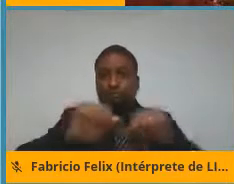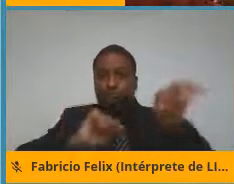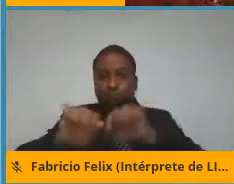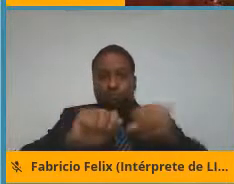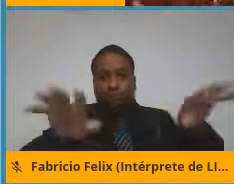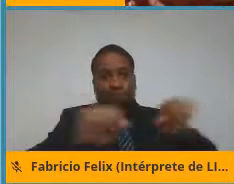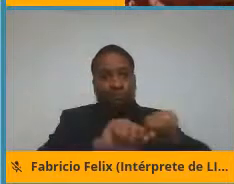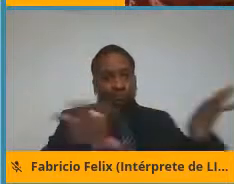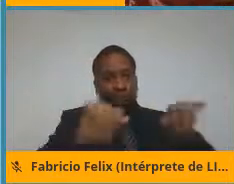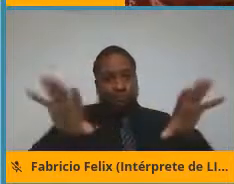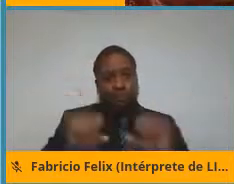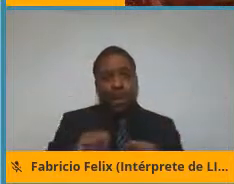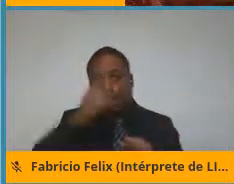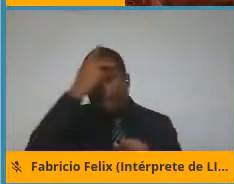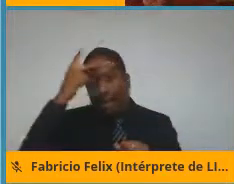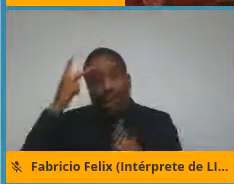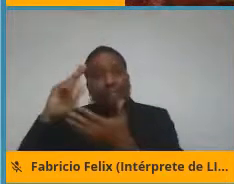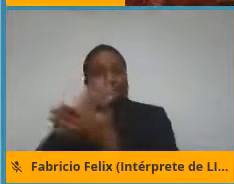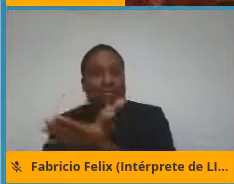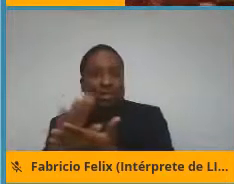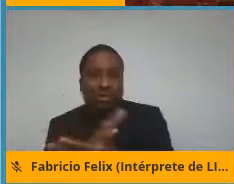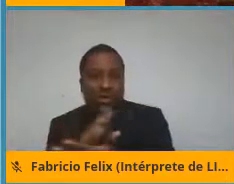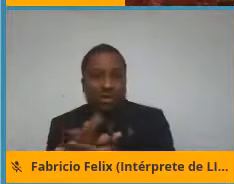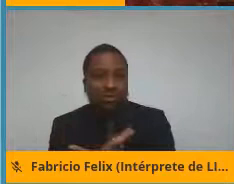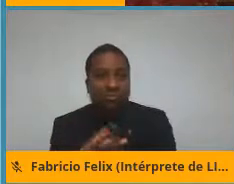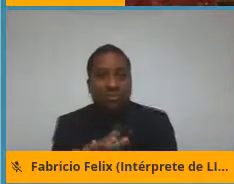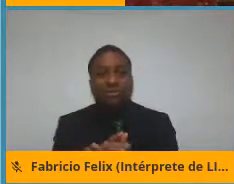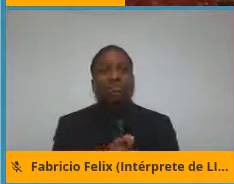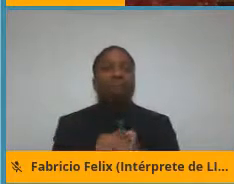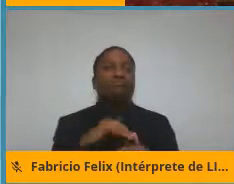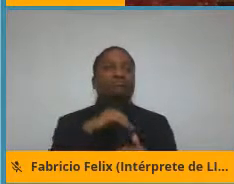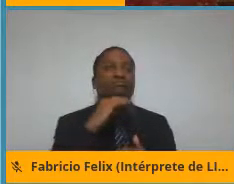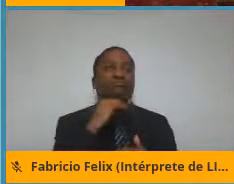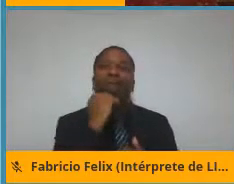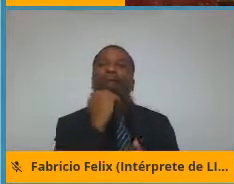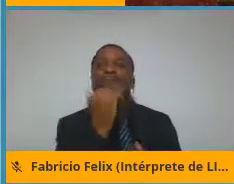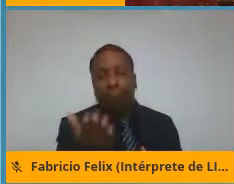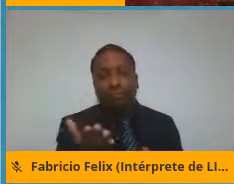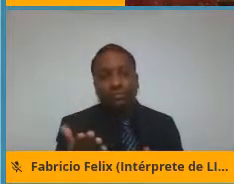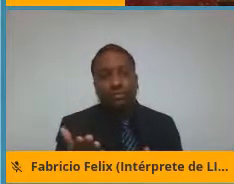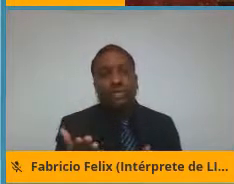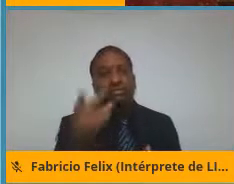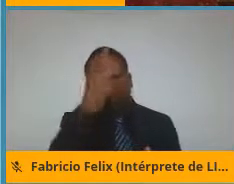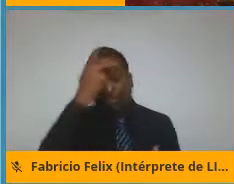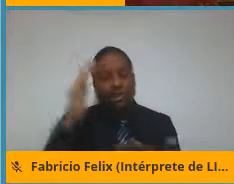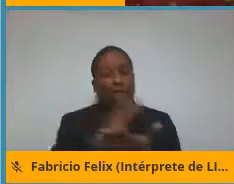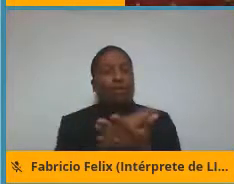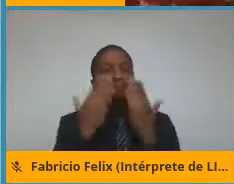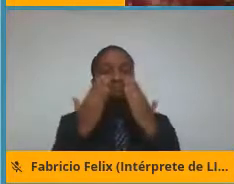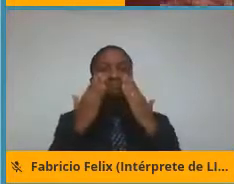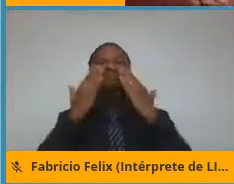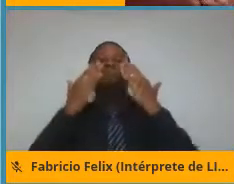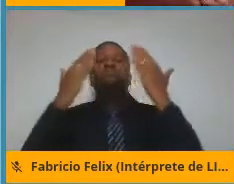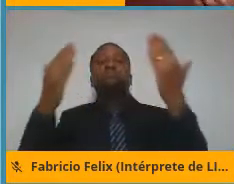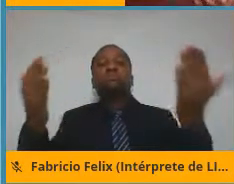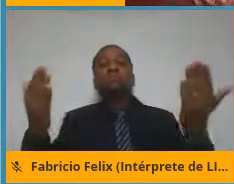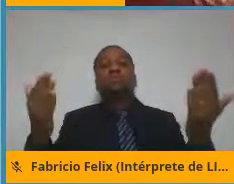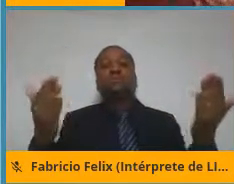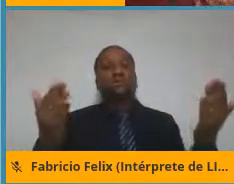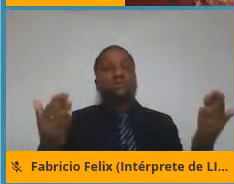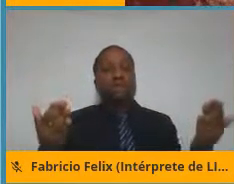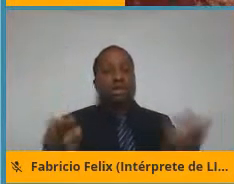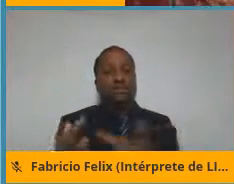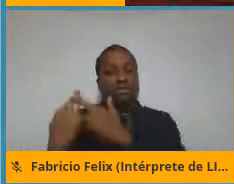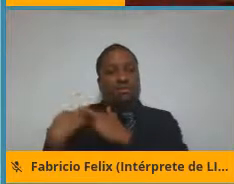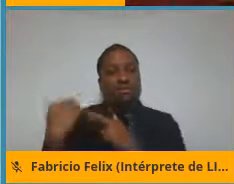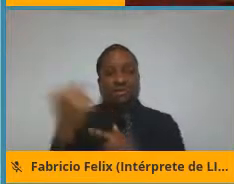que pode ter, mas tem pessoas que ainda não estão atentas a isso. Algumas pessoas hoje ainda se expõem de uma maneira, assim, que a gente fica sem